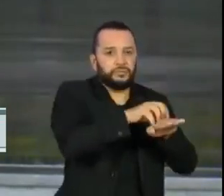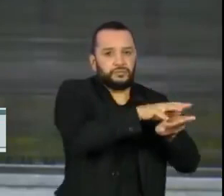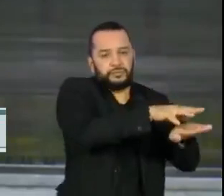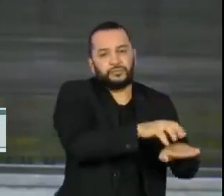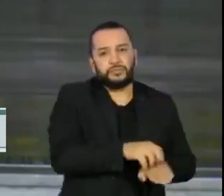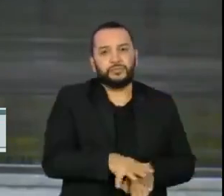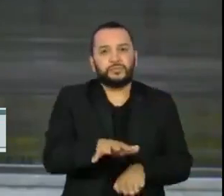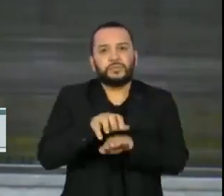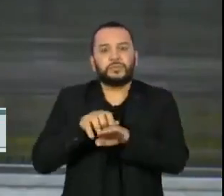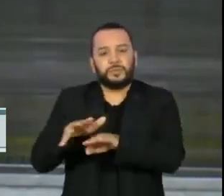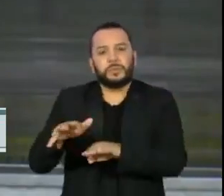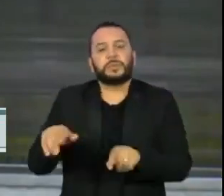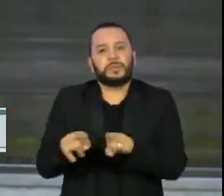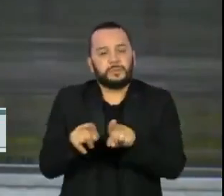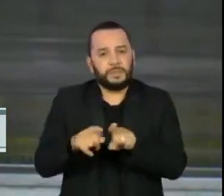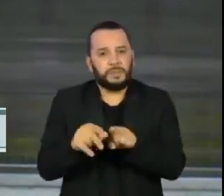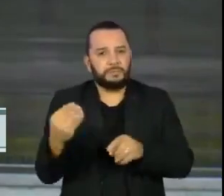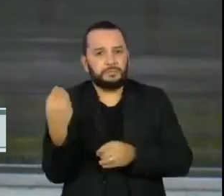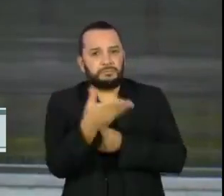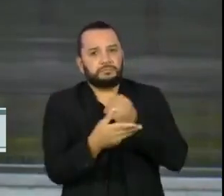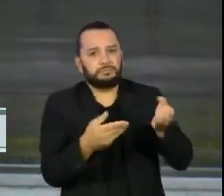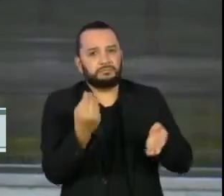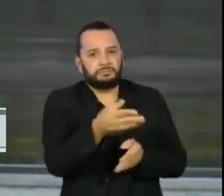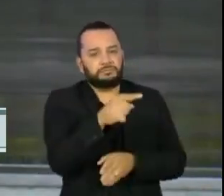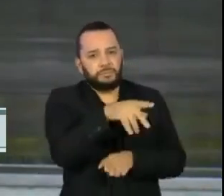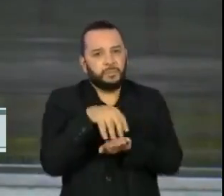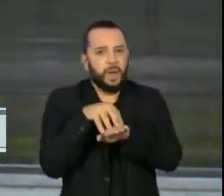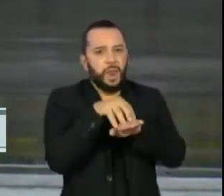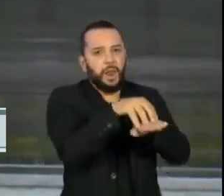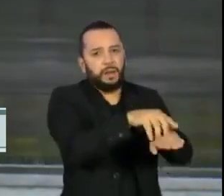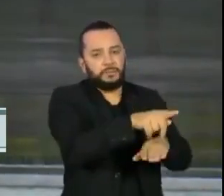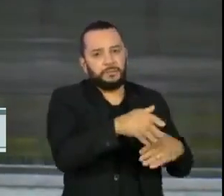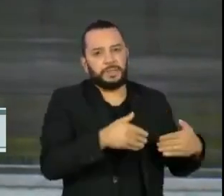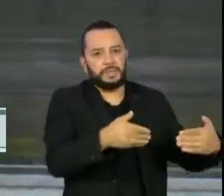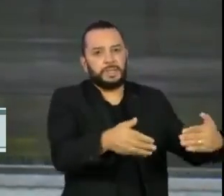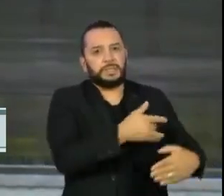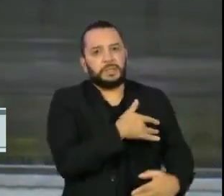Imunização, para o Ministério da Saúde, para salvar